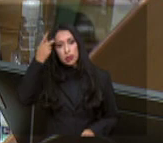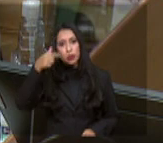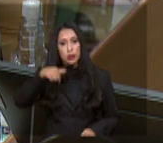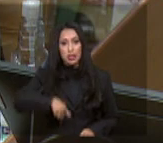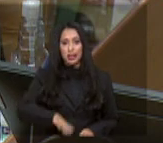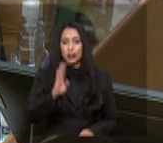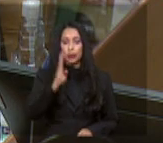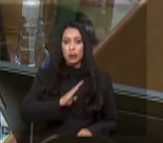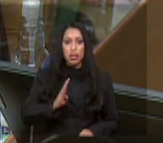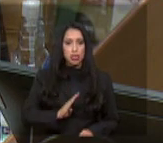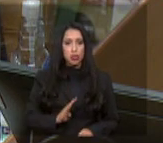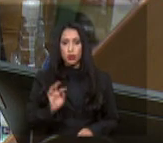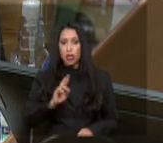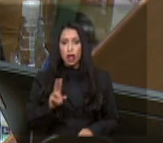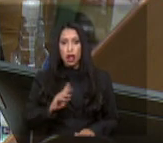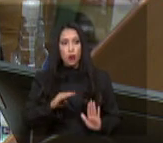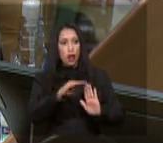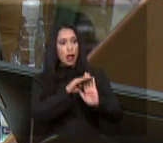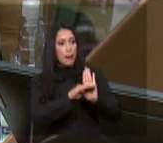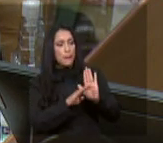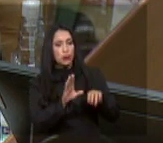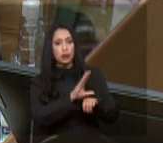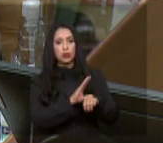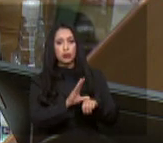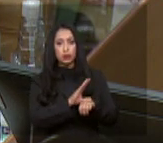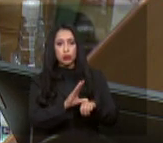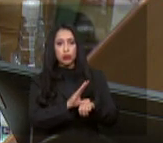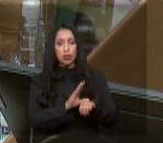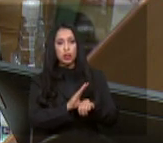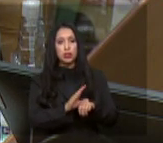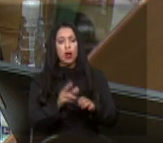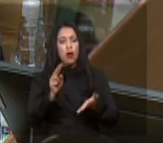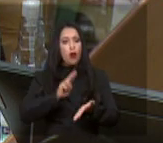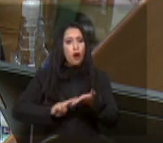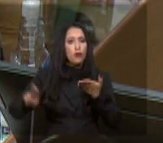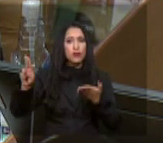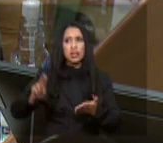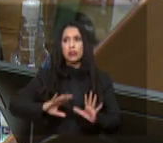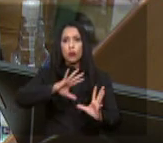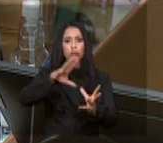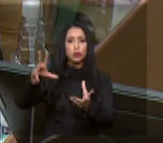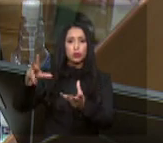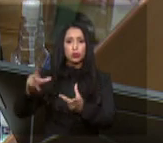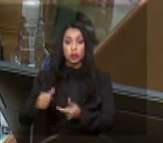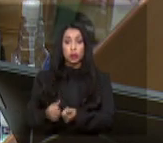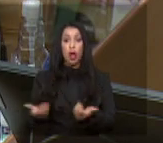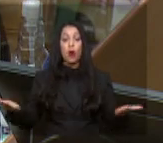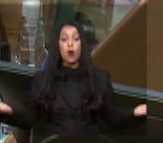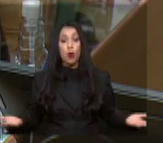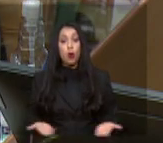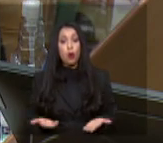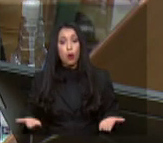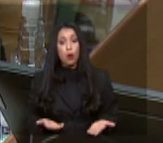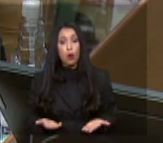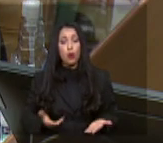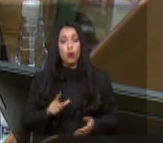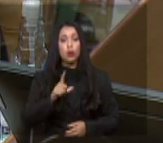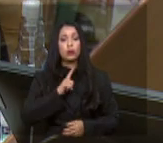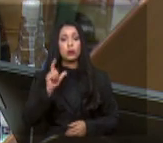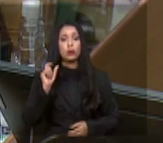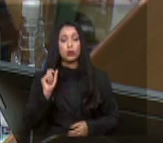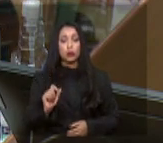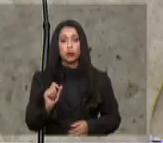mas a pauta, embora prevista na Constituição, em tratados e convenções internacionais, interessa hoje, globalmente, eu diria, uma questão